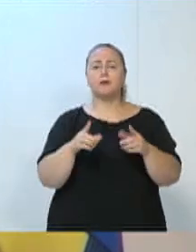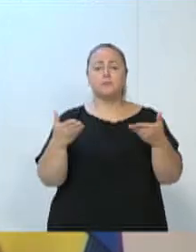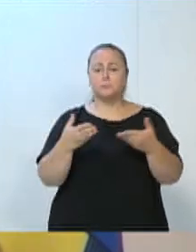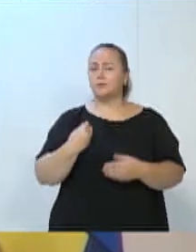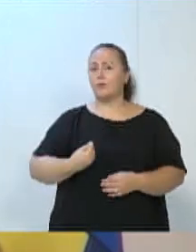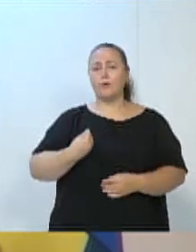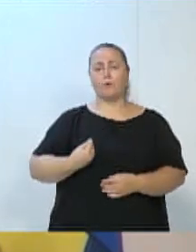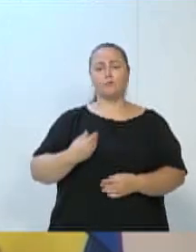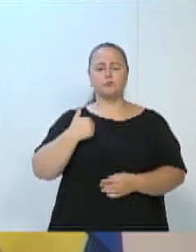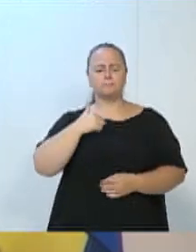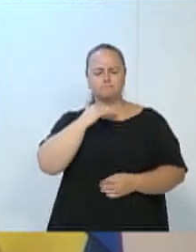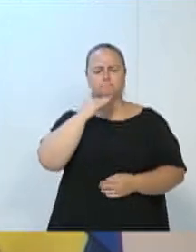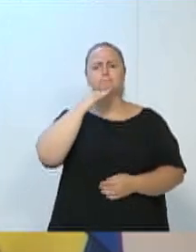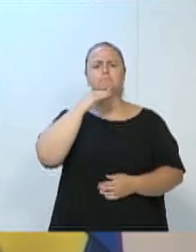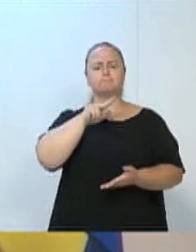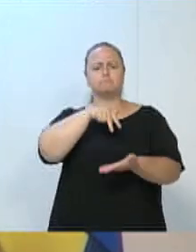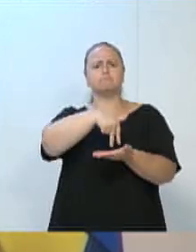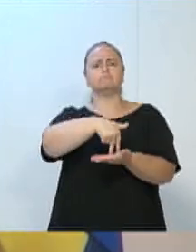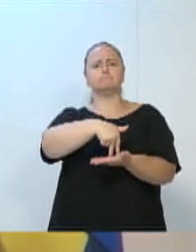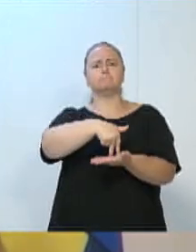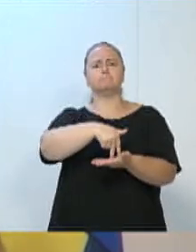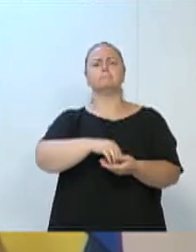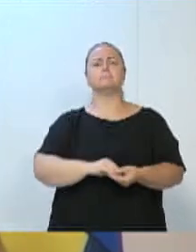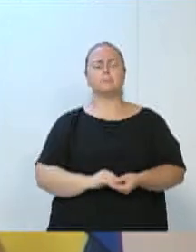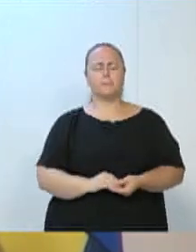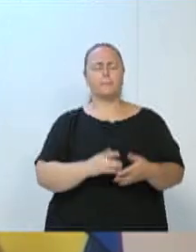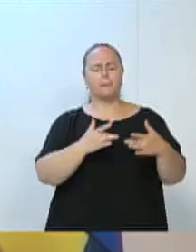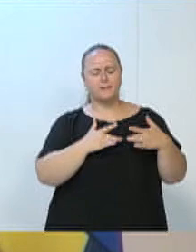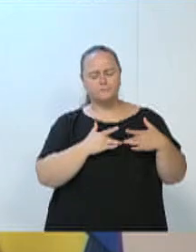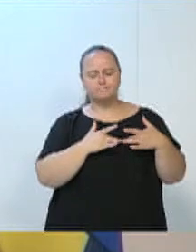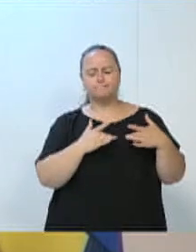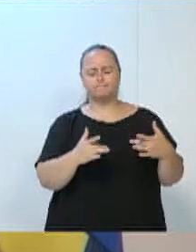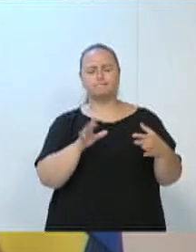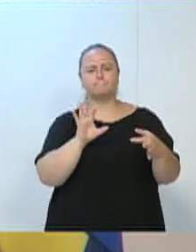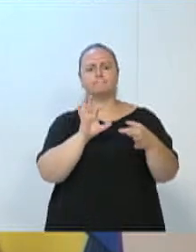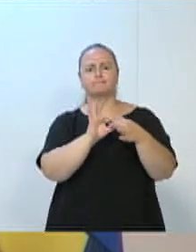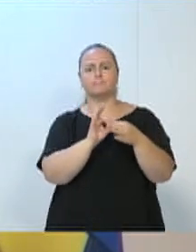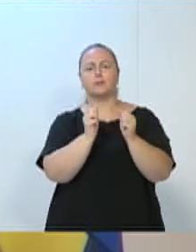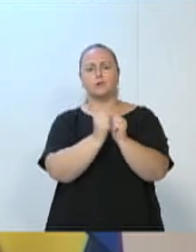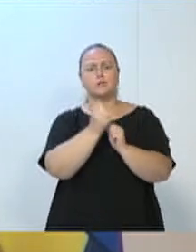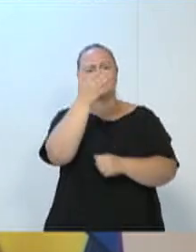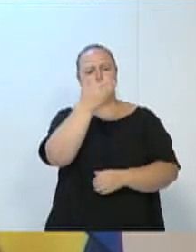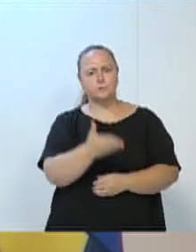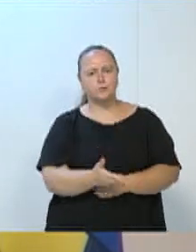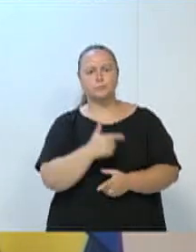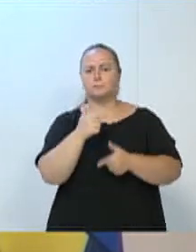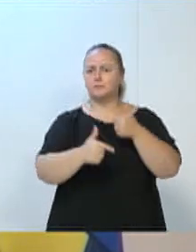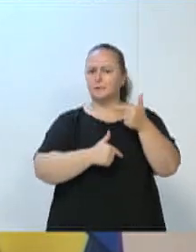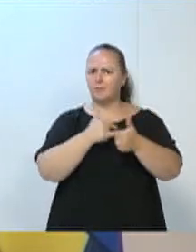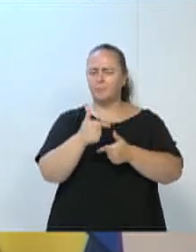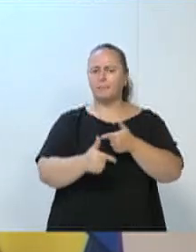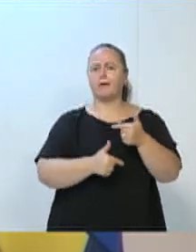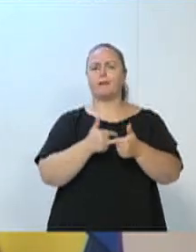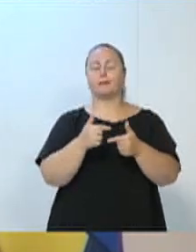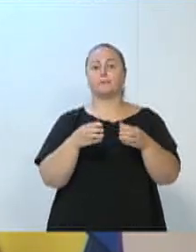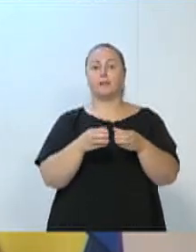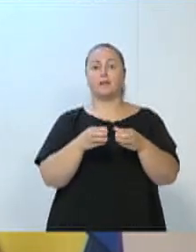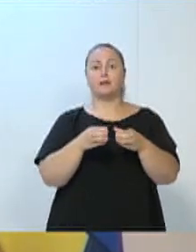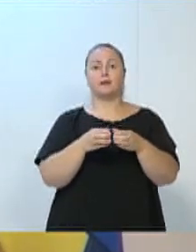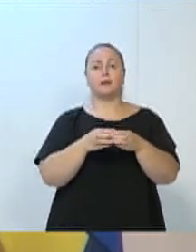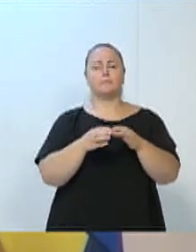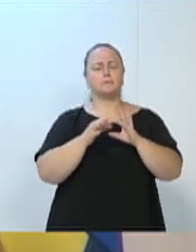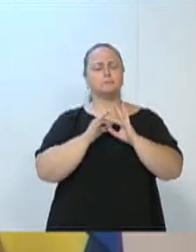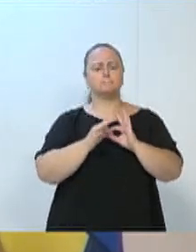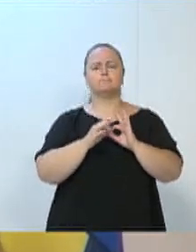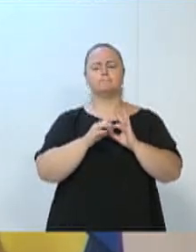de cabeça erguida então eu quero ser solidário ao seu trabalho a sua equipe cabeça